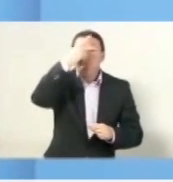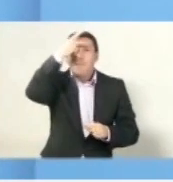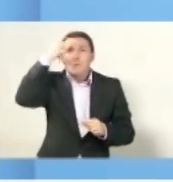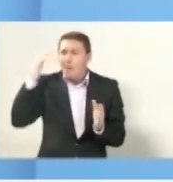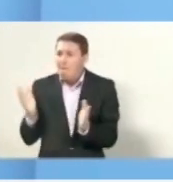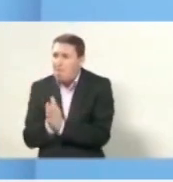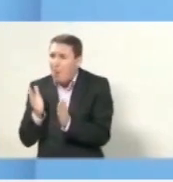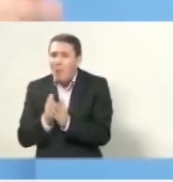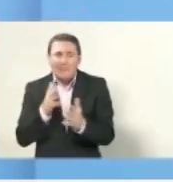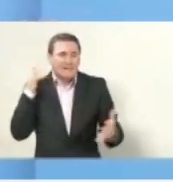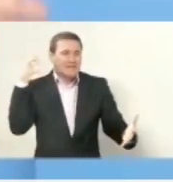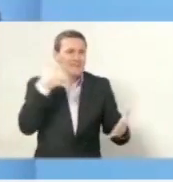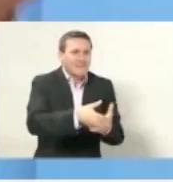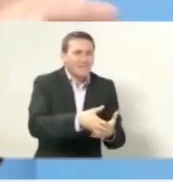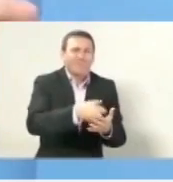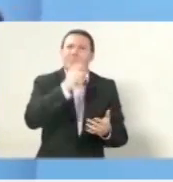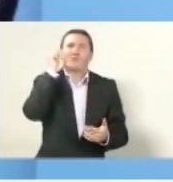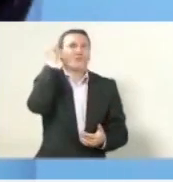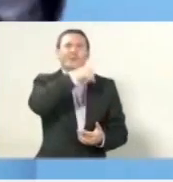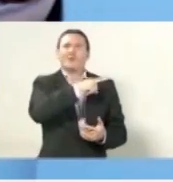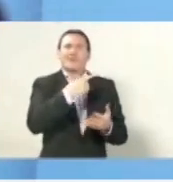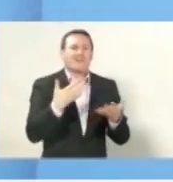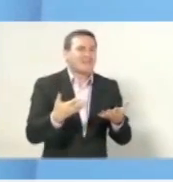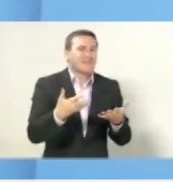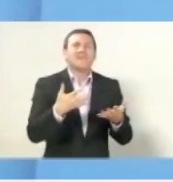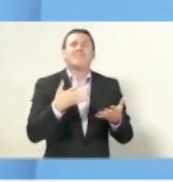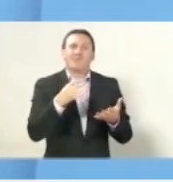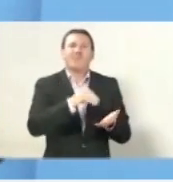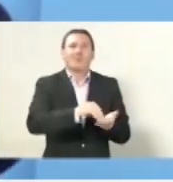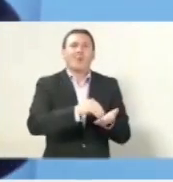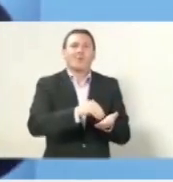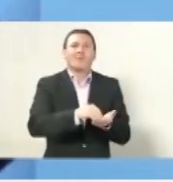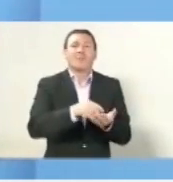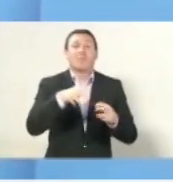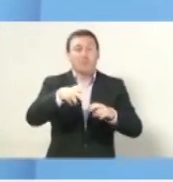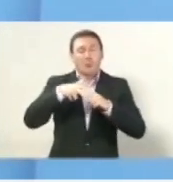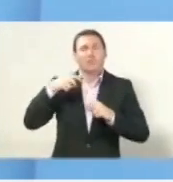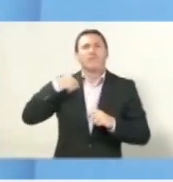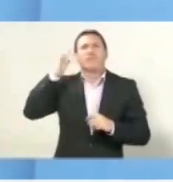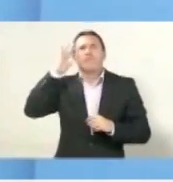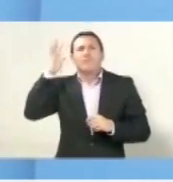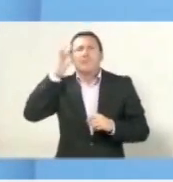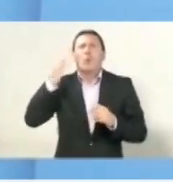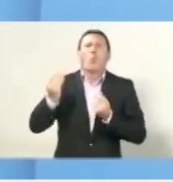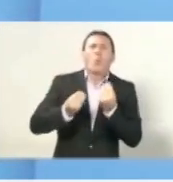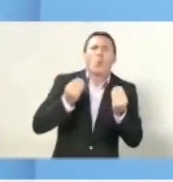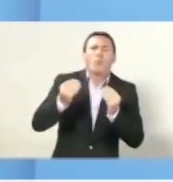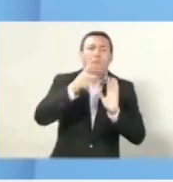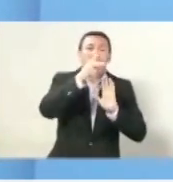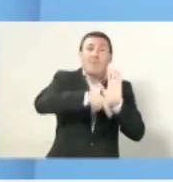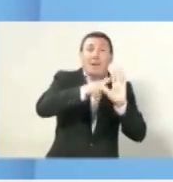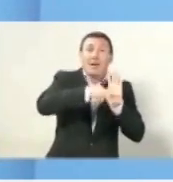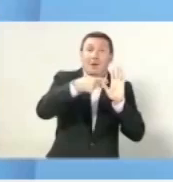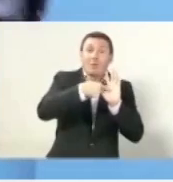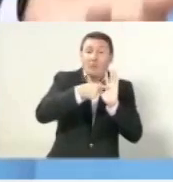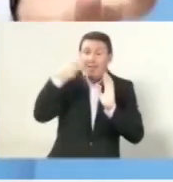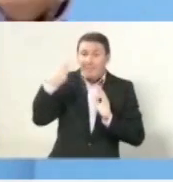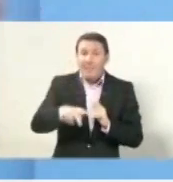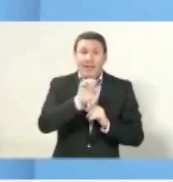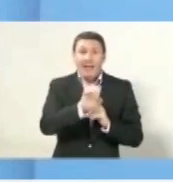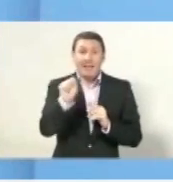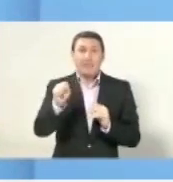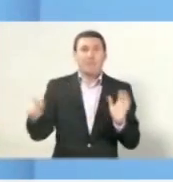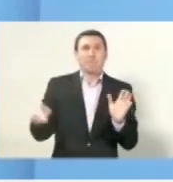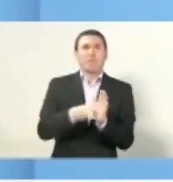Nós queremos estruturar um programa, isso está no nosso pré-programa, que a gente consiga dar um passo à frente e instituir